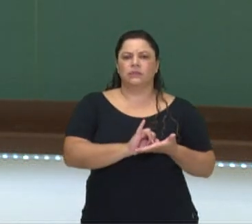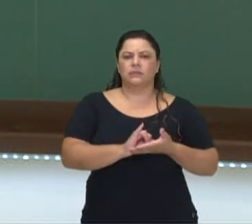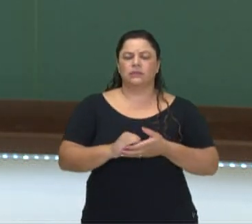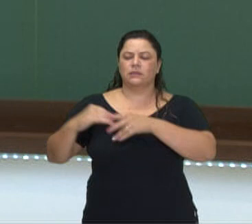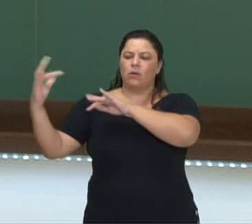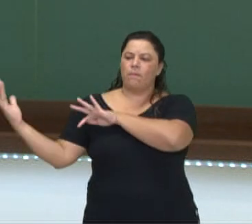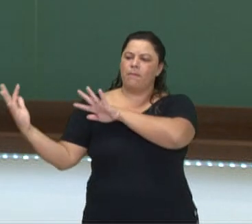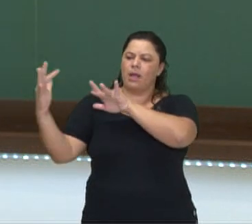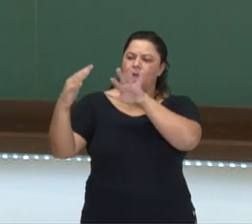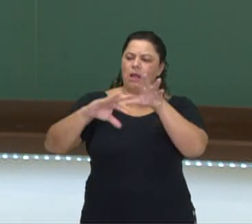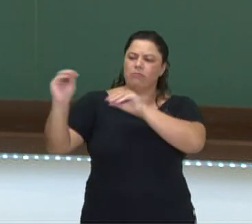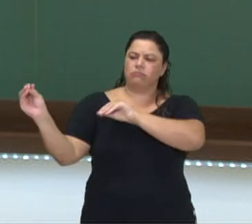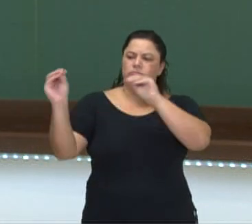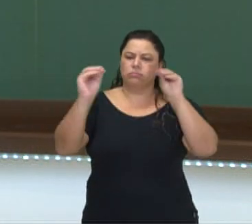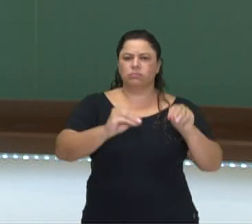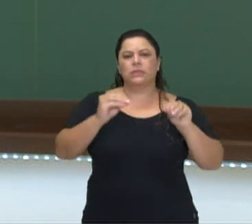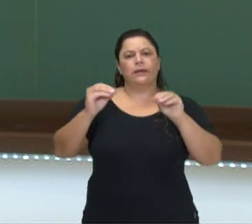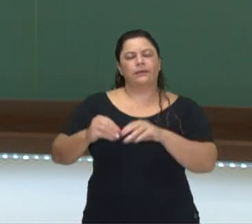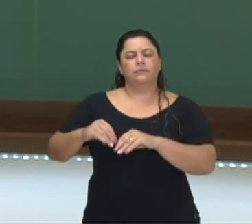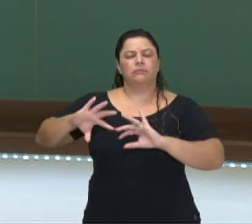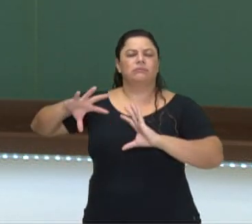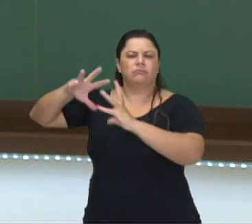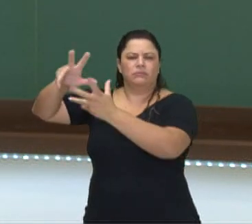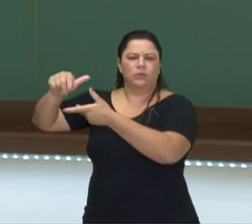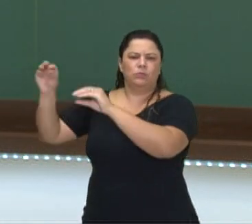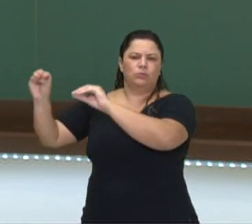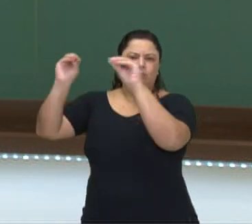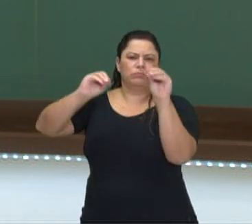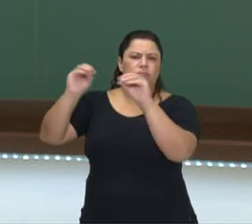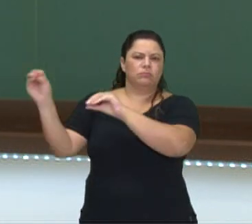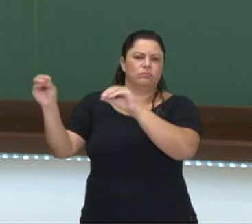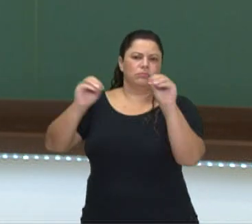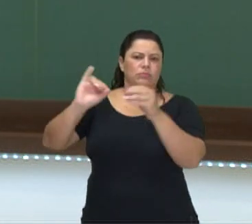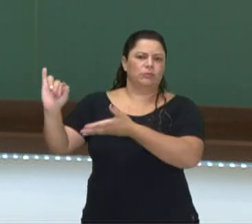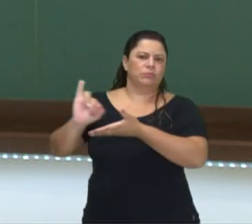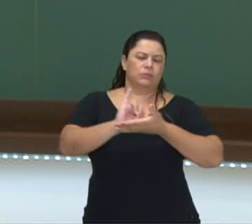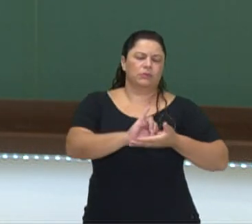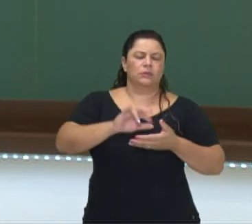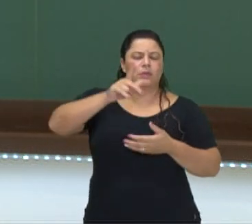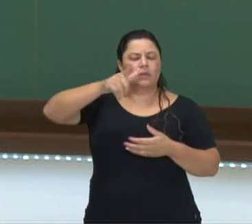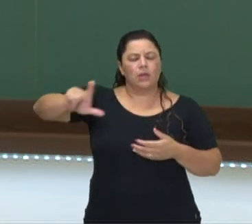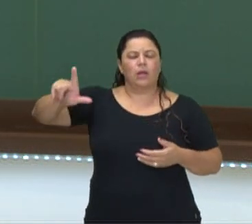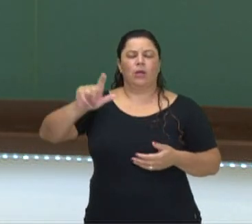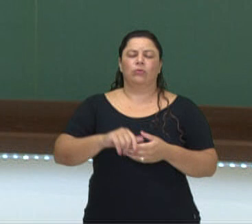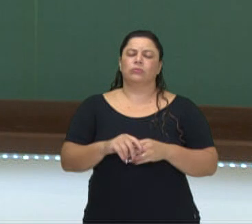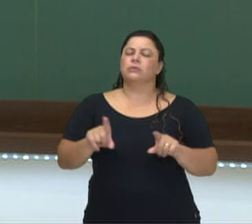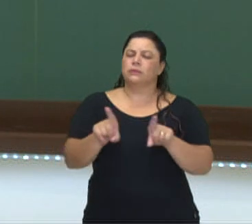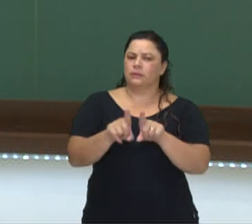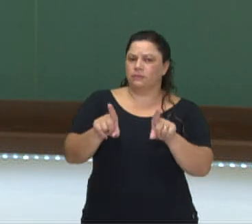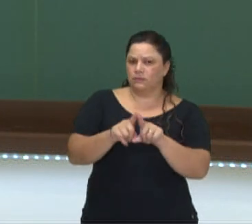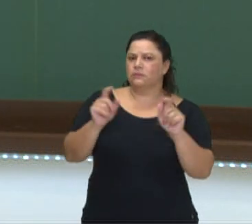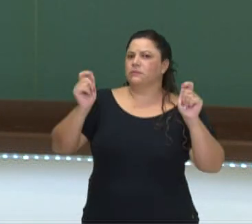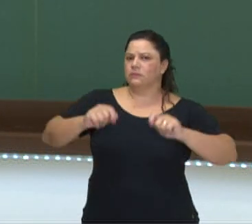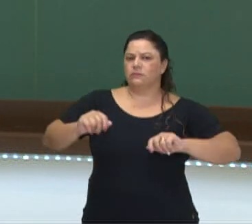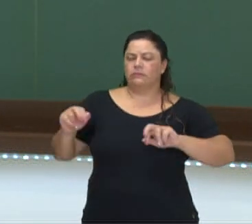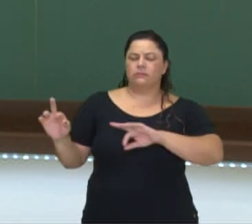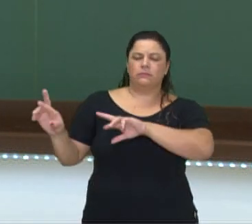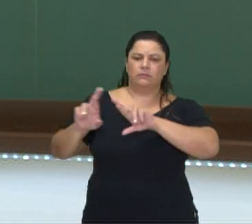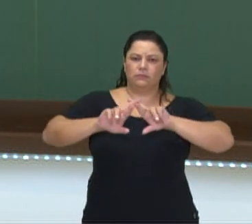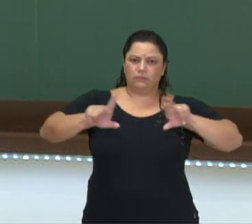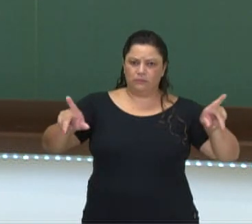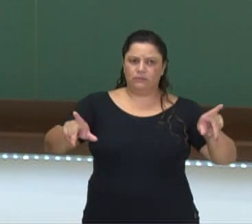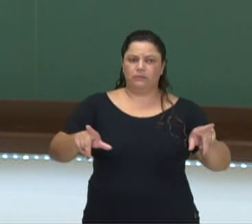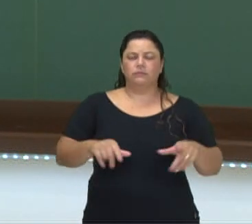de povos de diferentes partes do mundo é outro fator que contribuiu para essa diversidade étnica do Brasil, certo? Então,